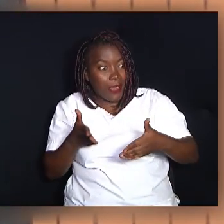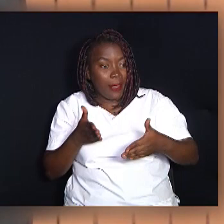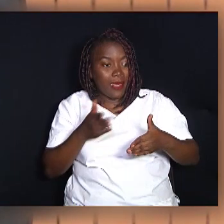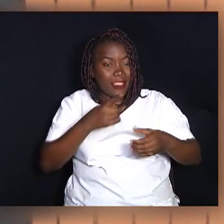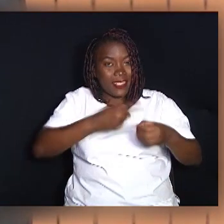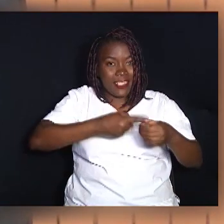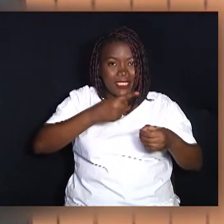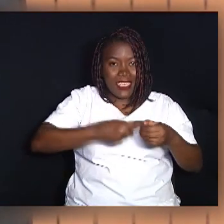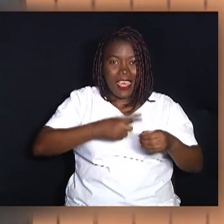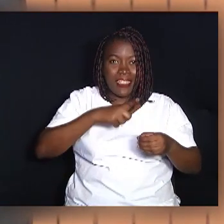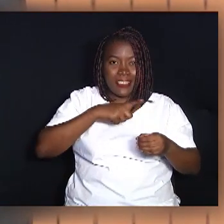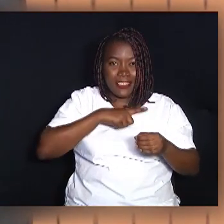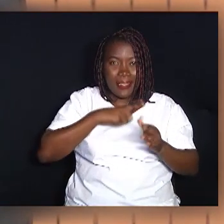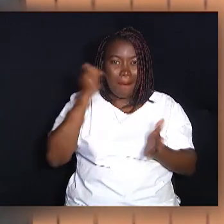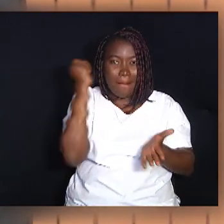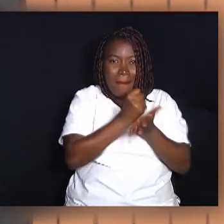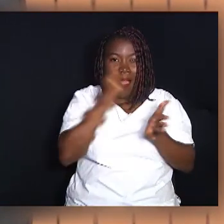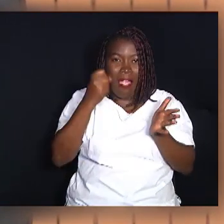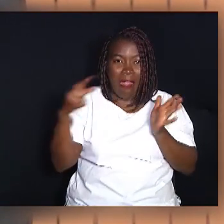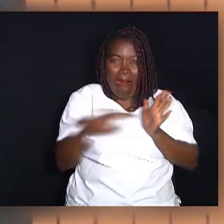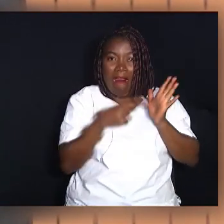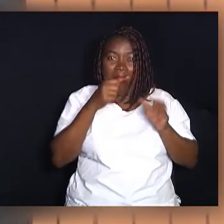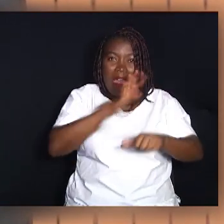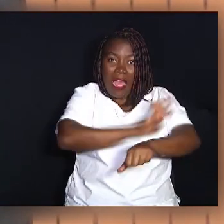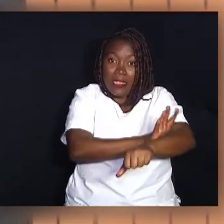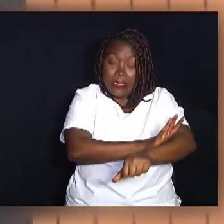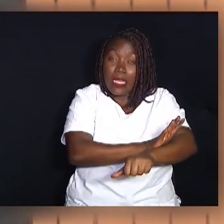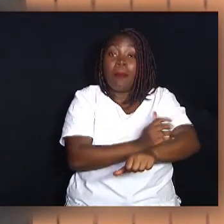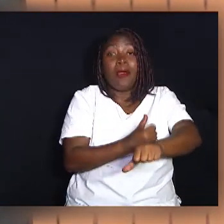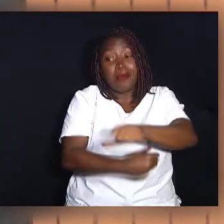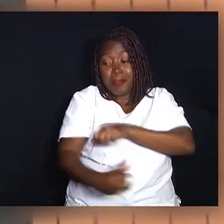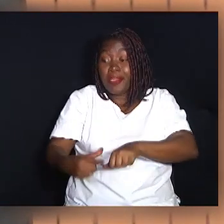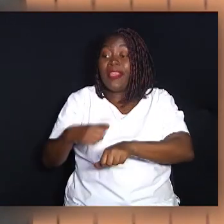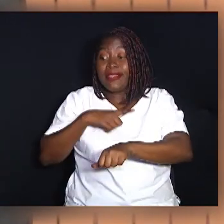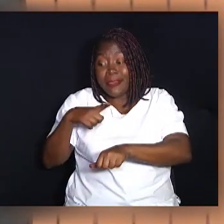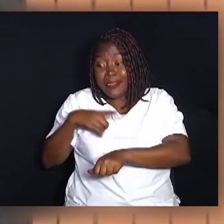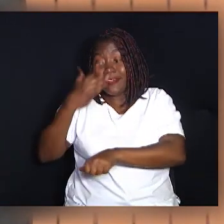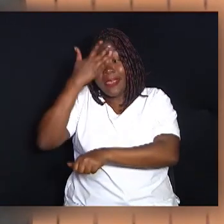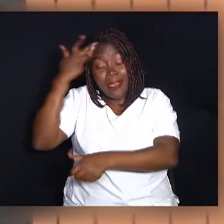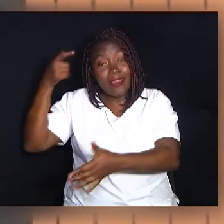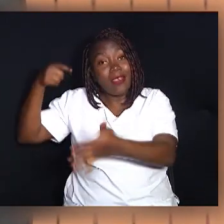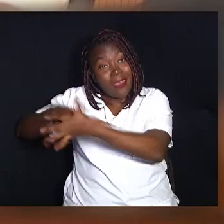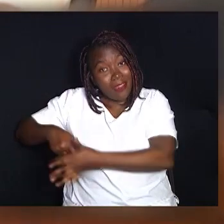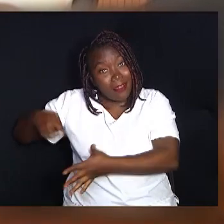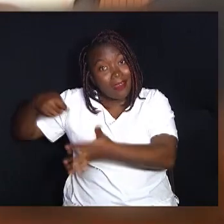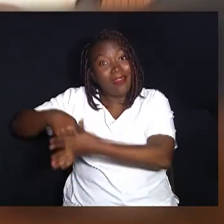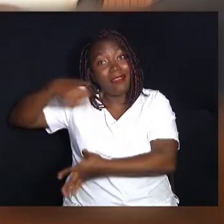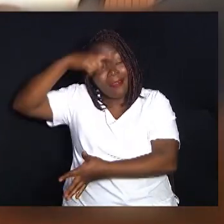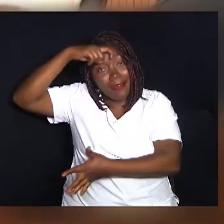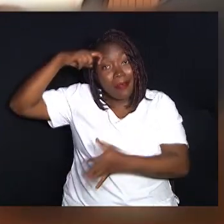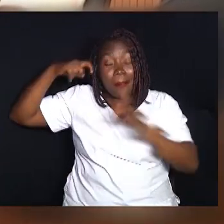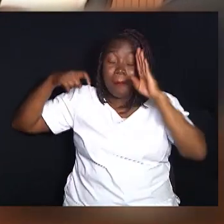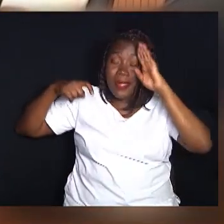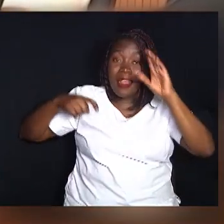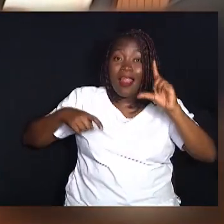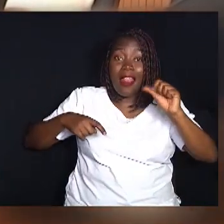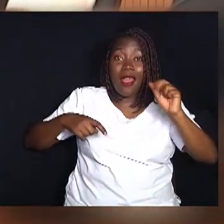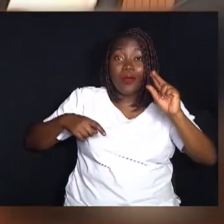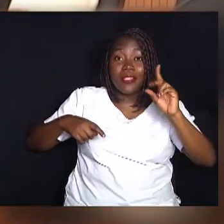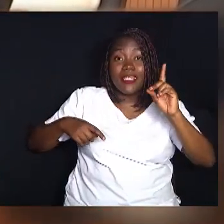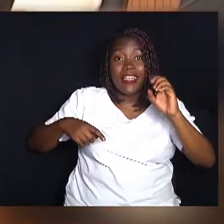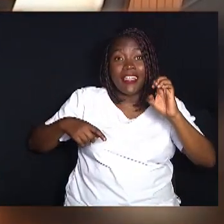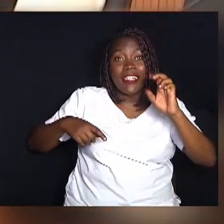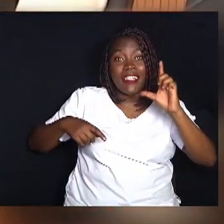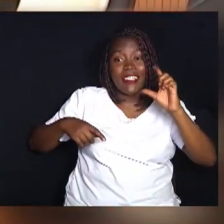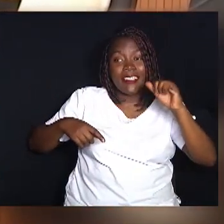esse racismo, nós temos lutadores e lutadoras, principalmente Laudelina. Os relatos relembraram os